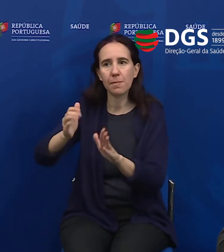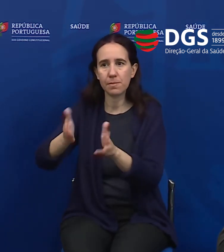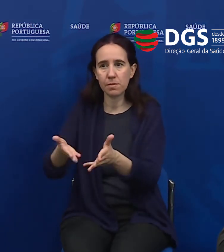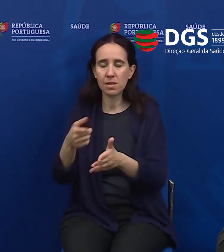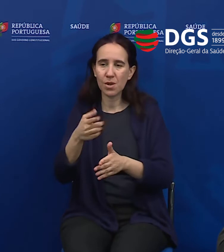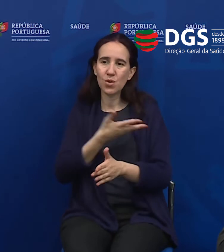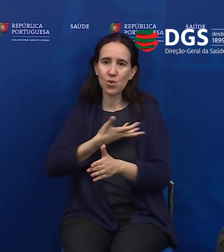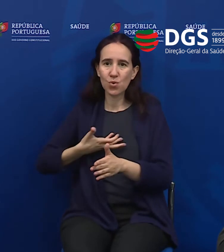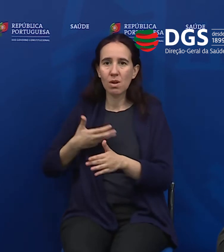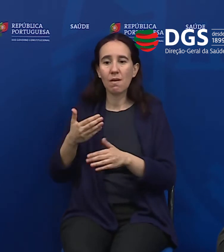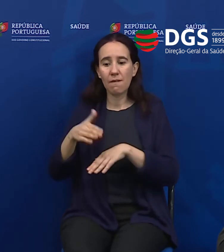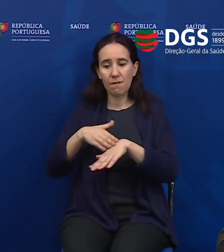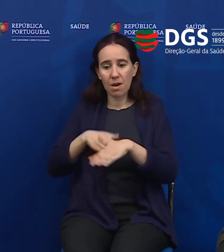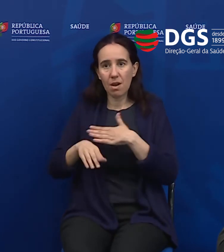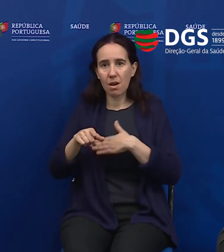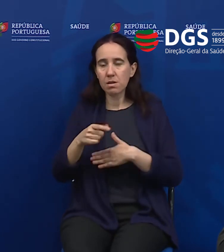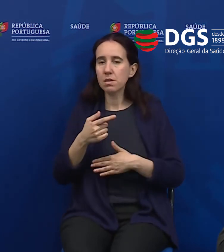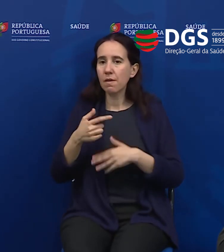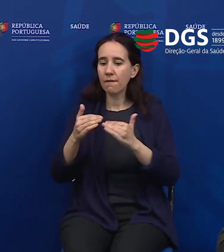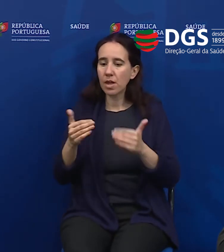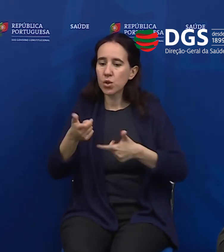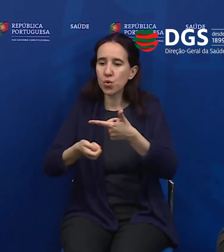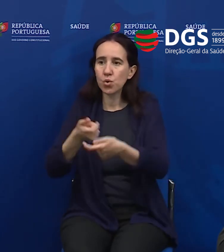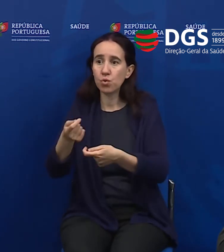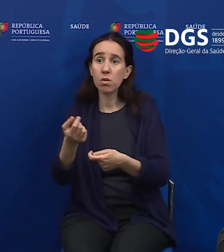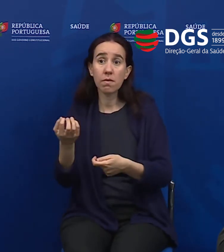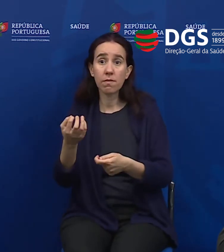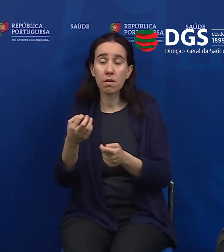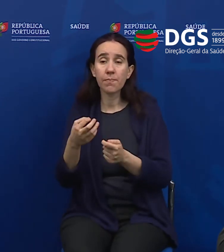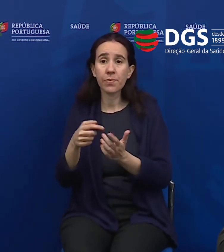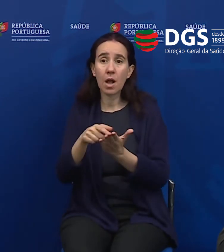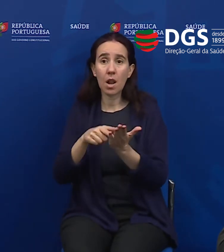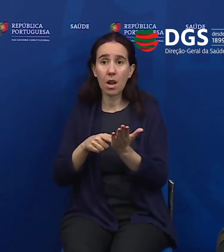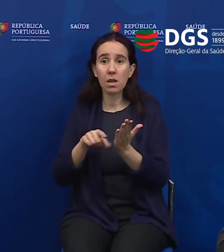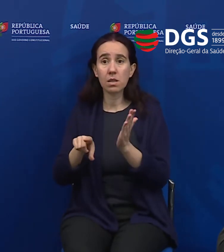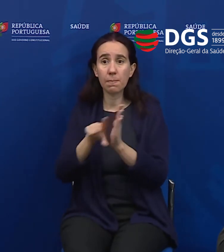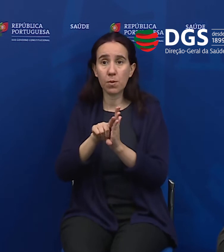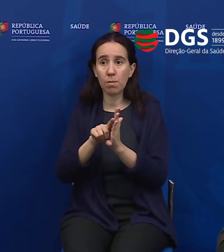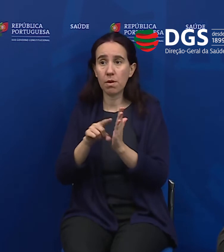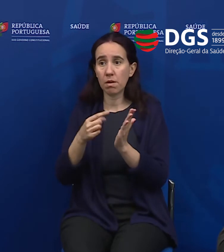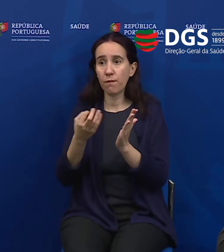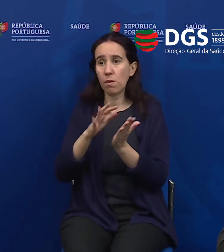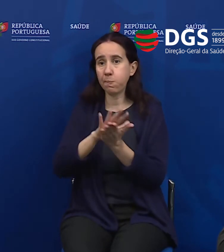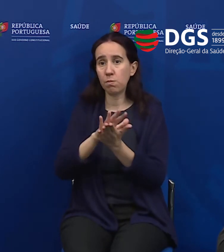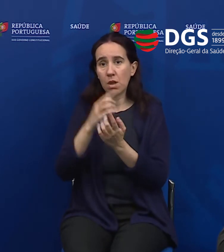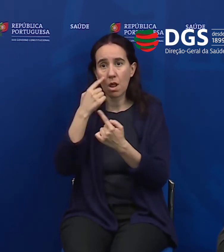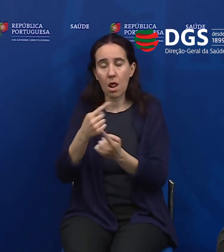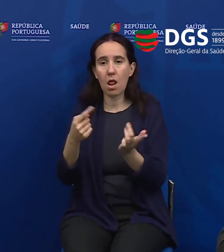tudo isto está a ser feito com o devido faseamento, que, aliás, consta de diplomas legais que têm sido